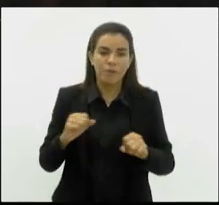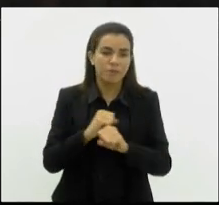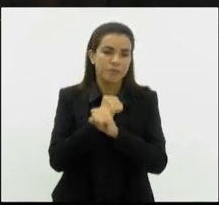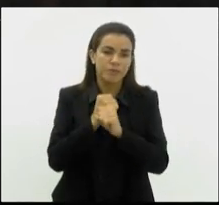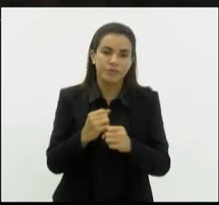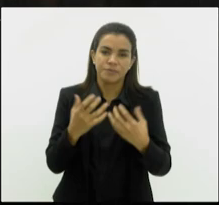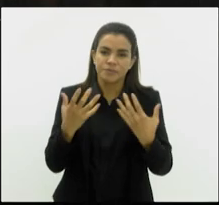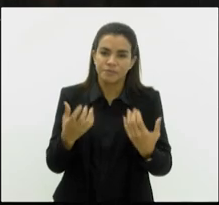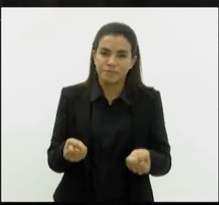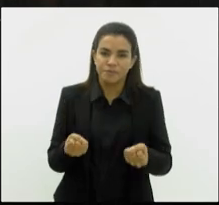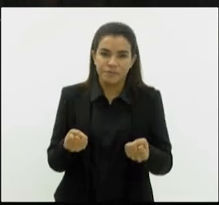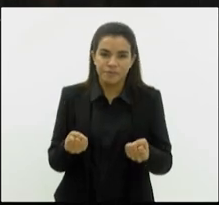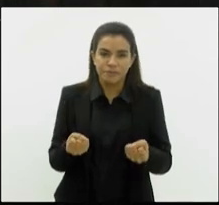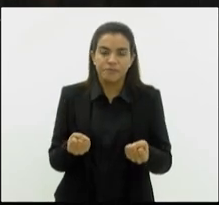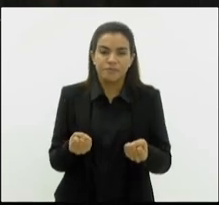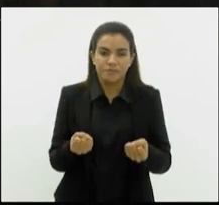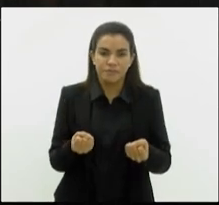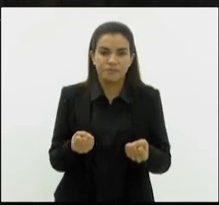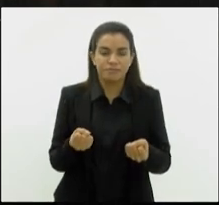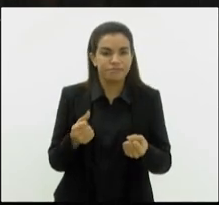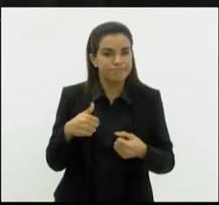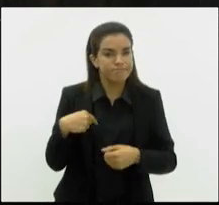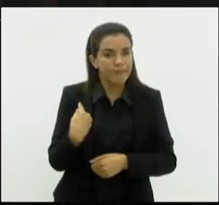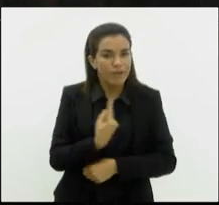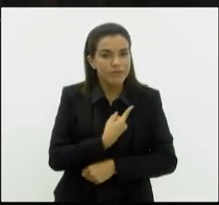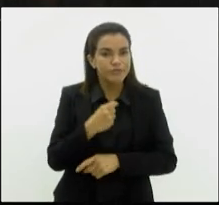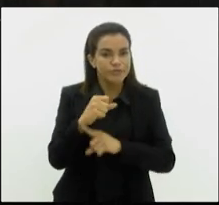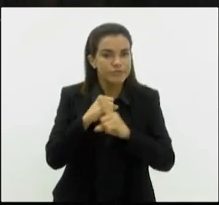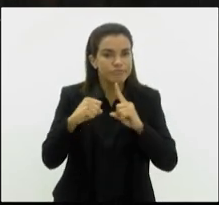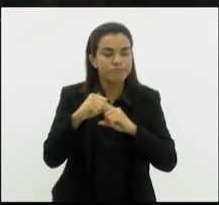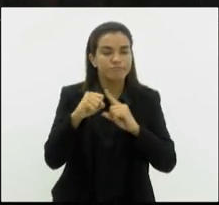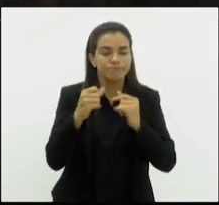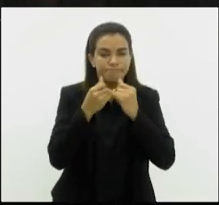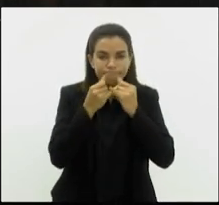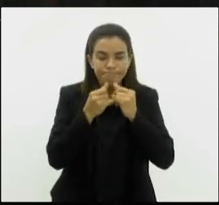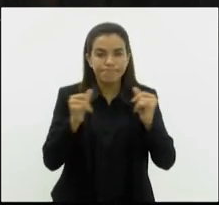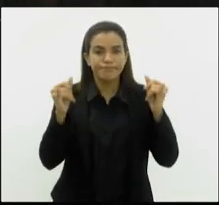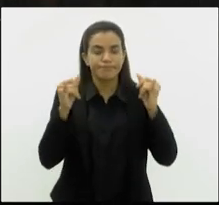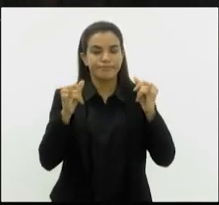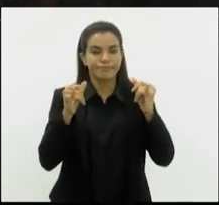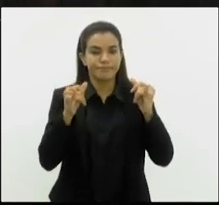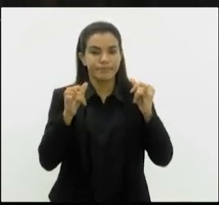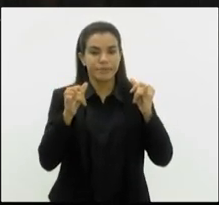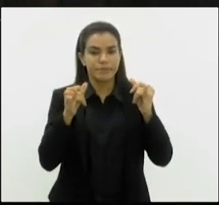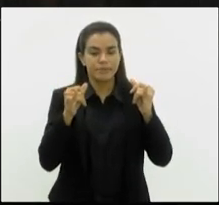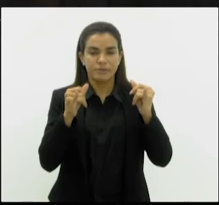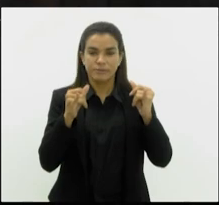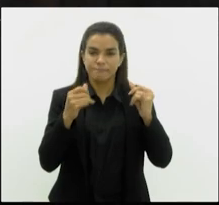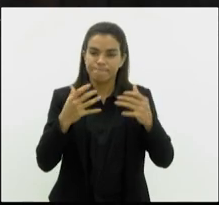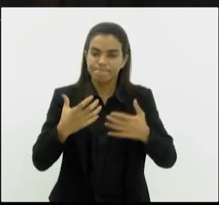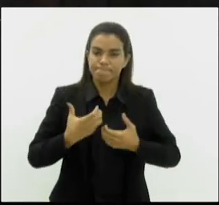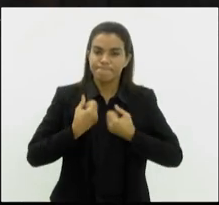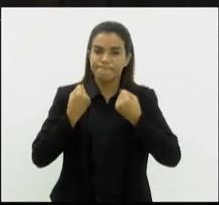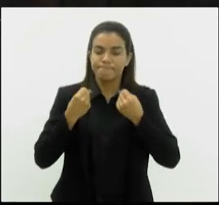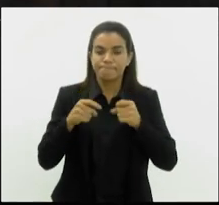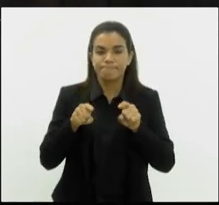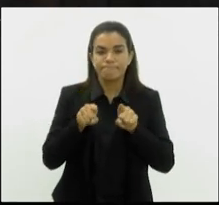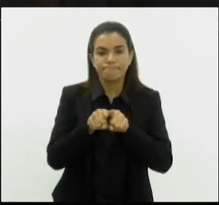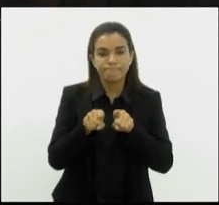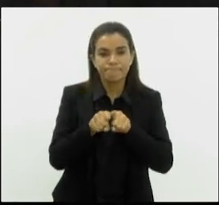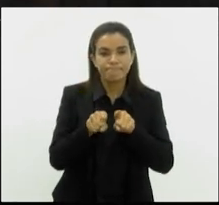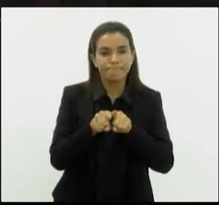inaceitáveis que chocam a opinião pública e deixa